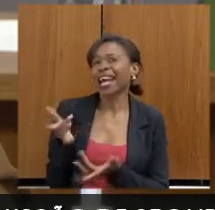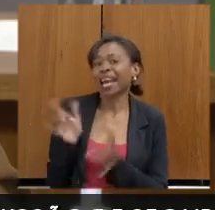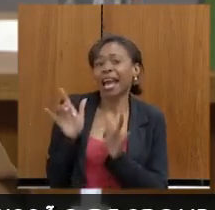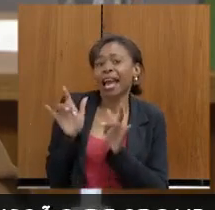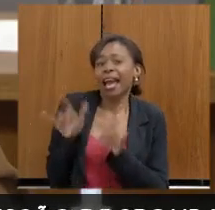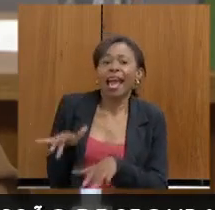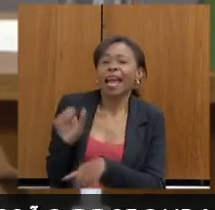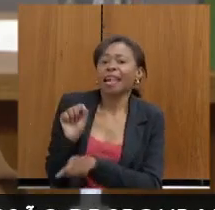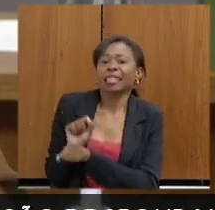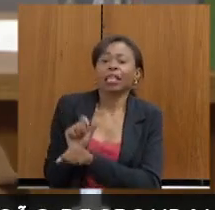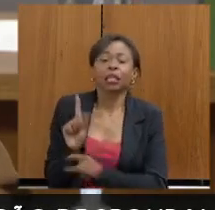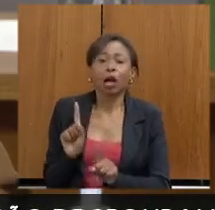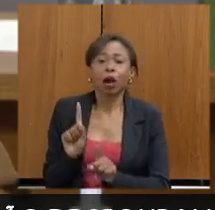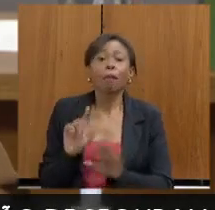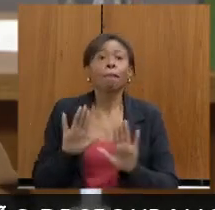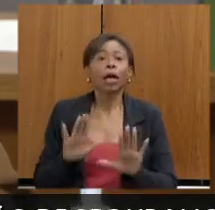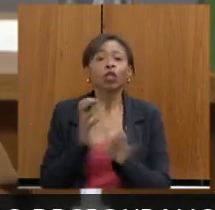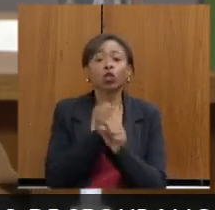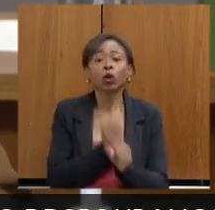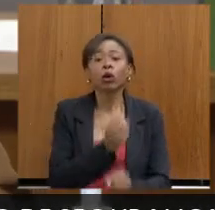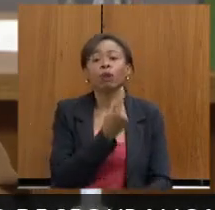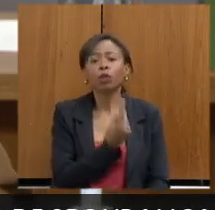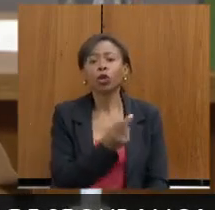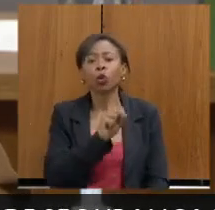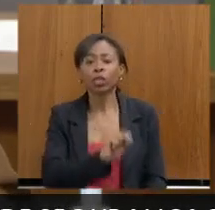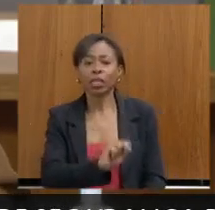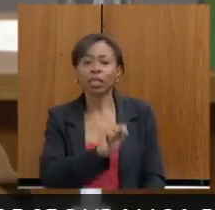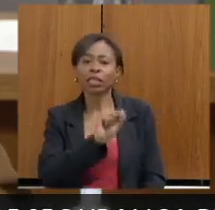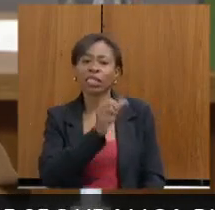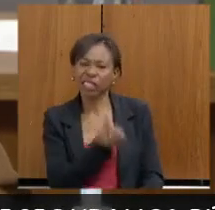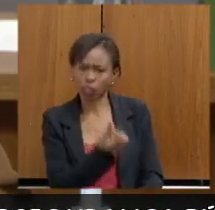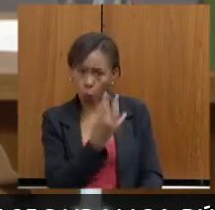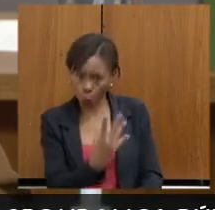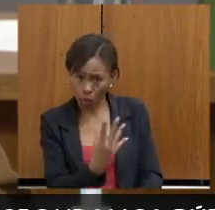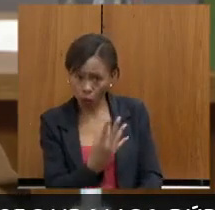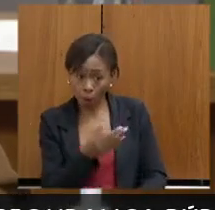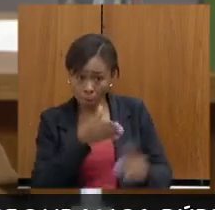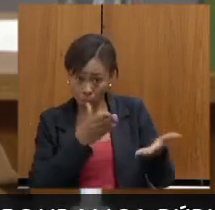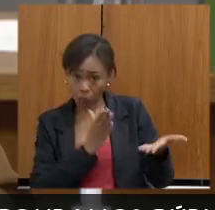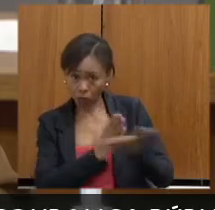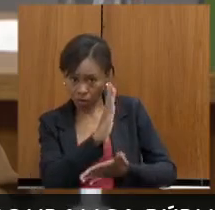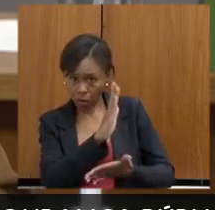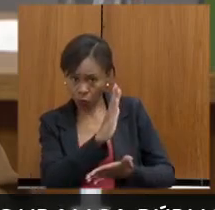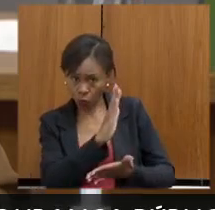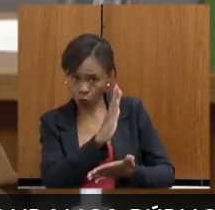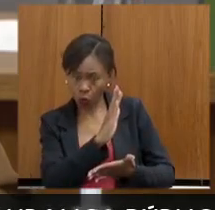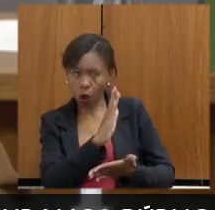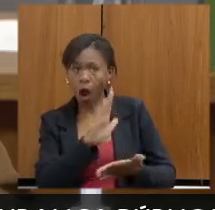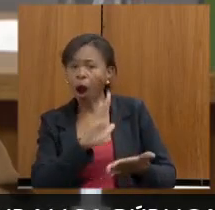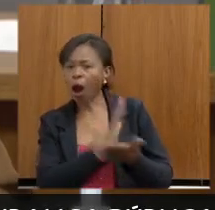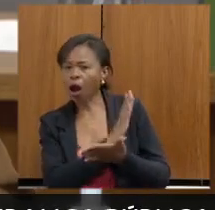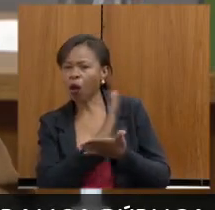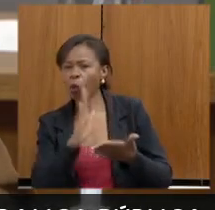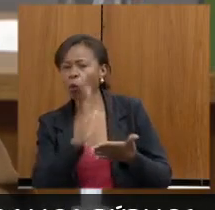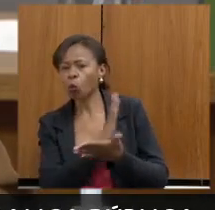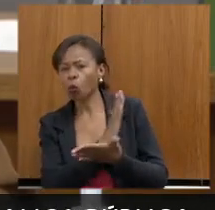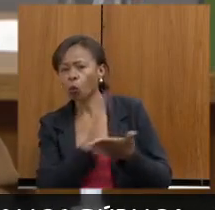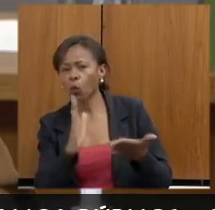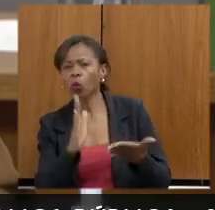mas 2884 aprovados para ingressar parte deles né ingressaram